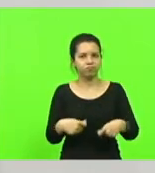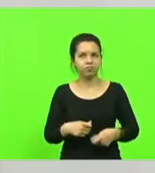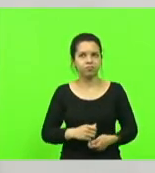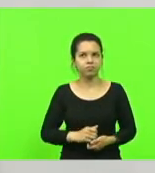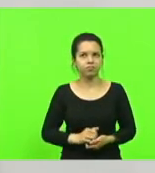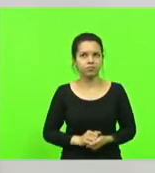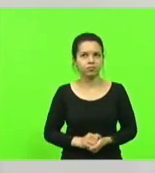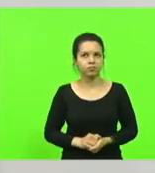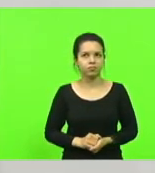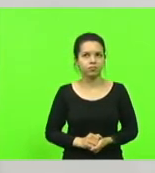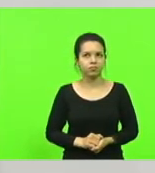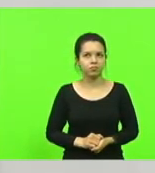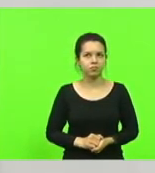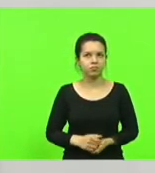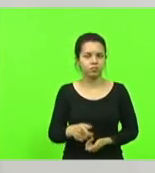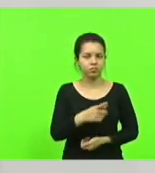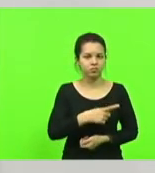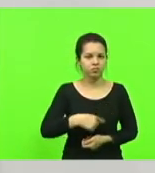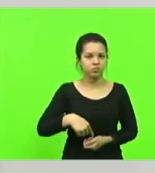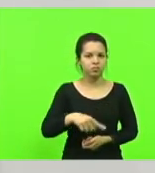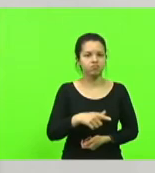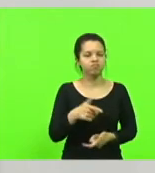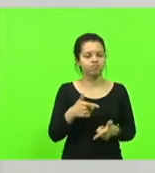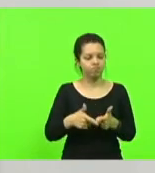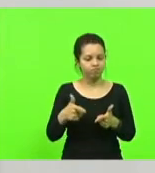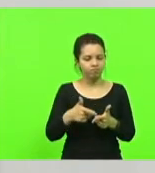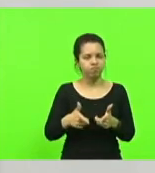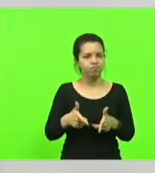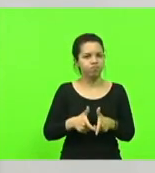E nosso grande problema hoje